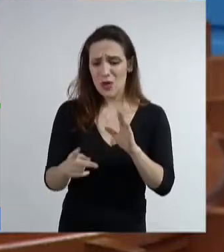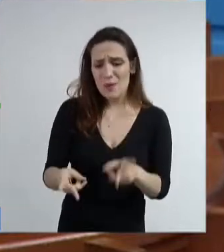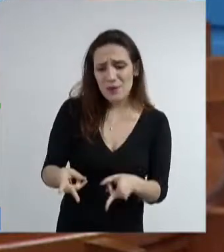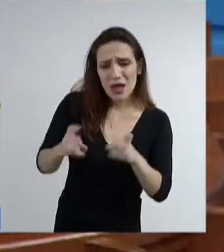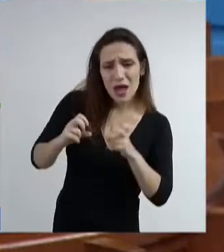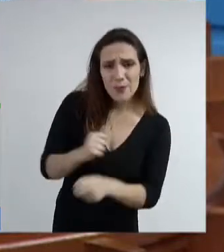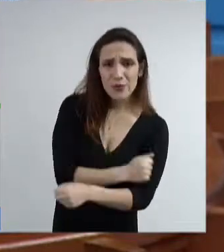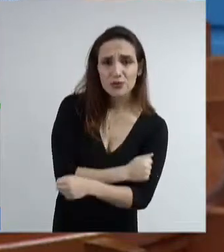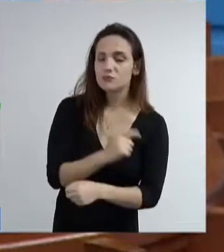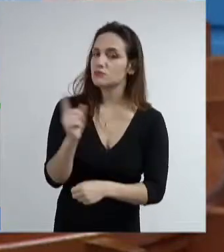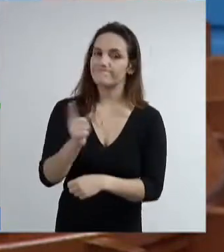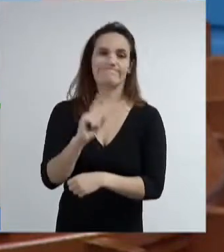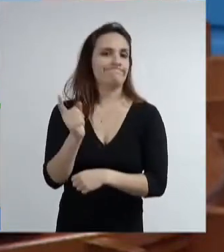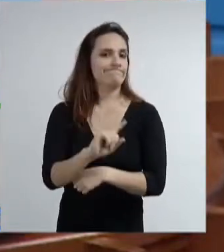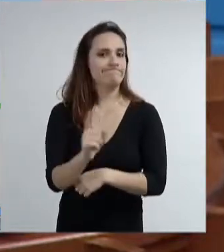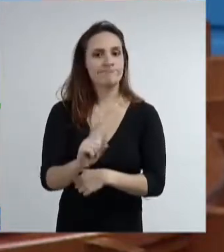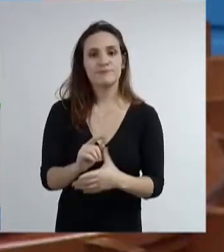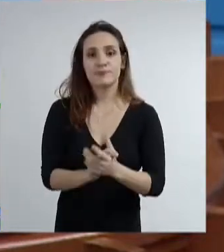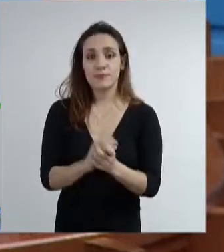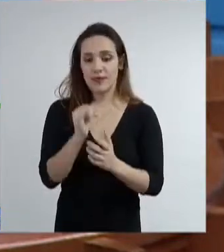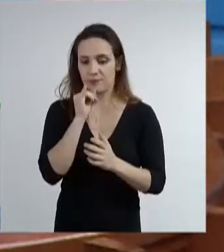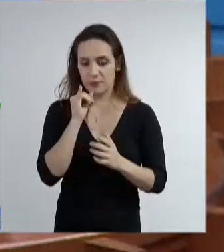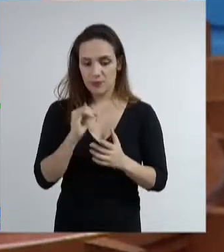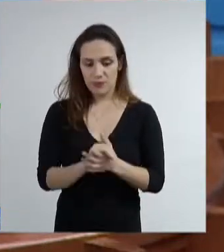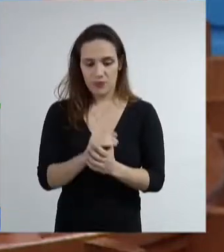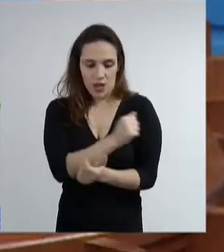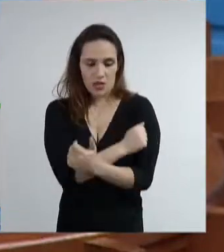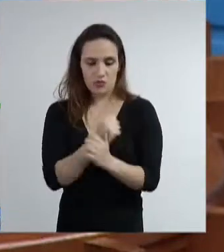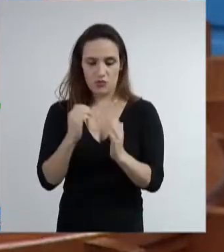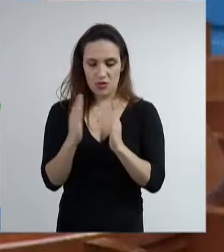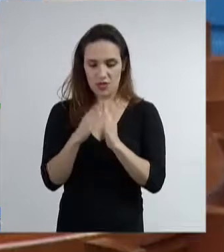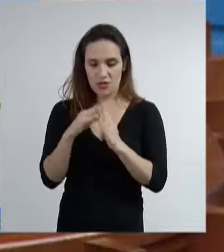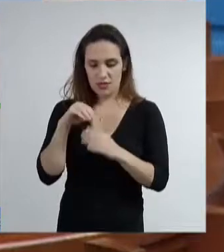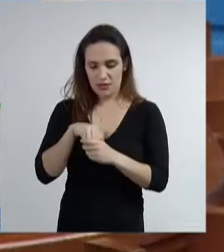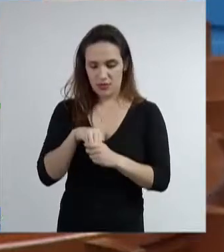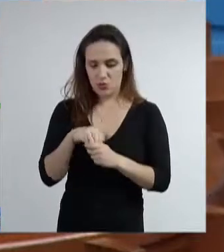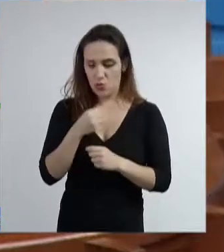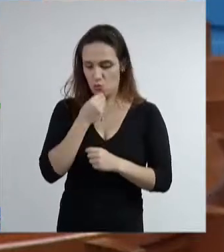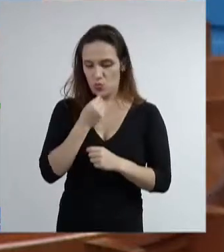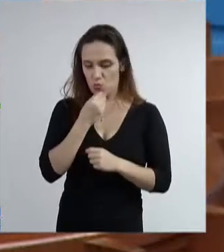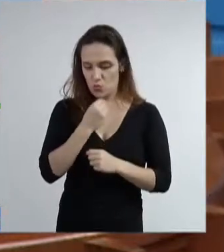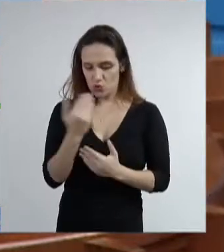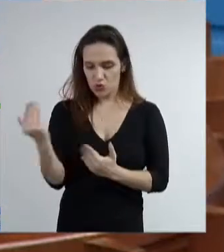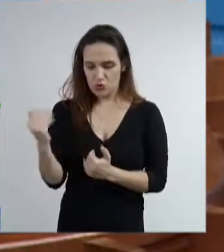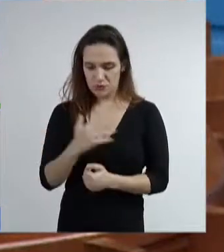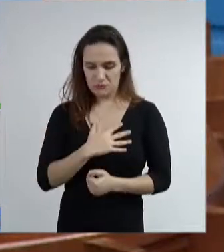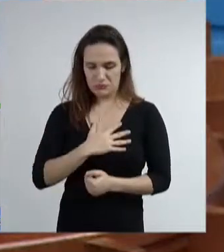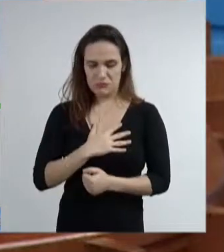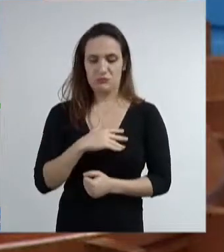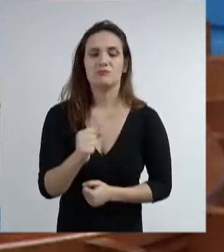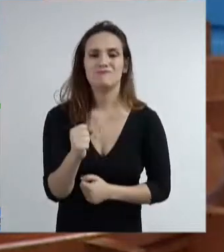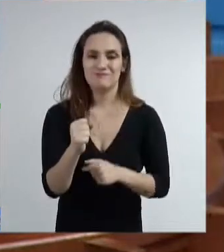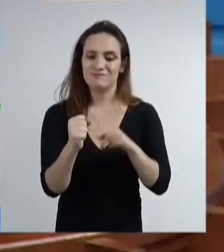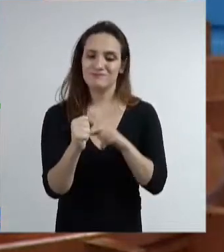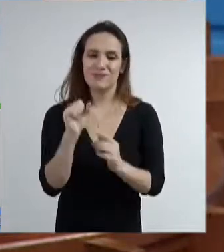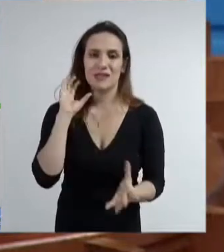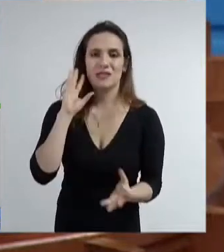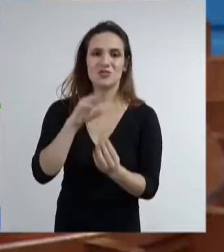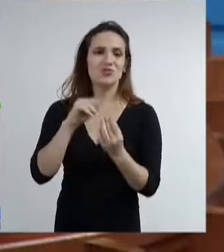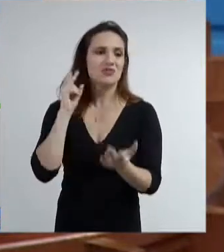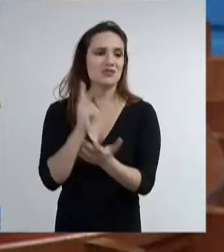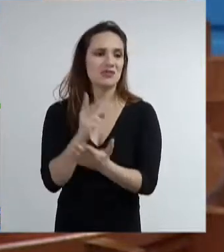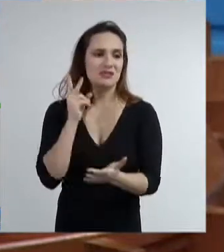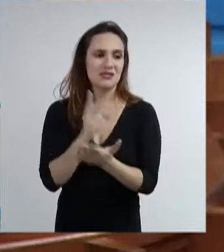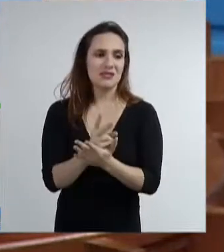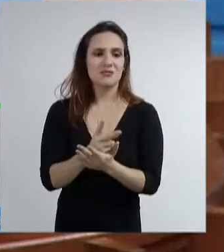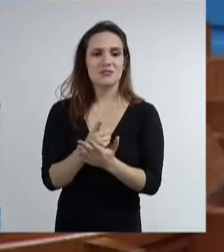toda a comunidade escolar. Em casa, o final dessa história acabou em suicídio. Esse é, em resumo, a história contada